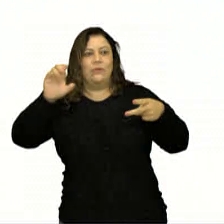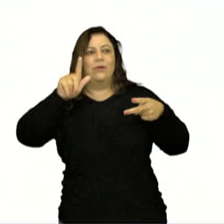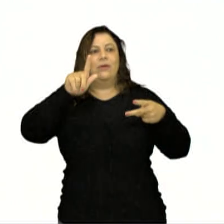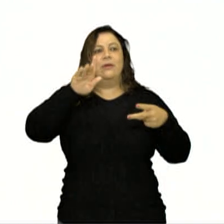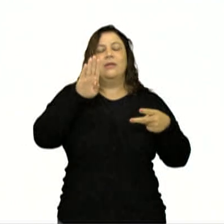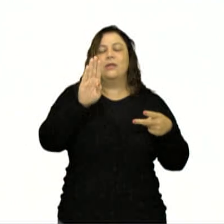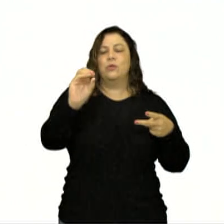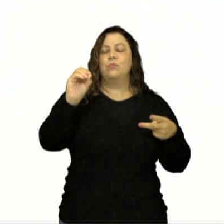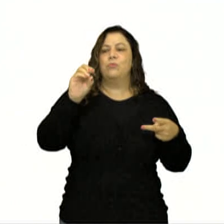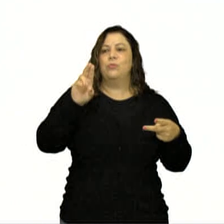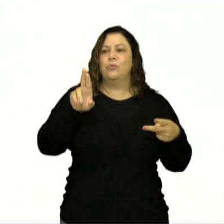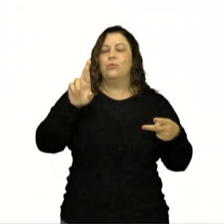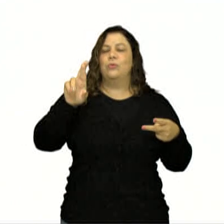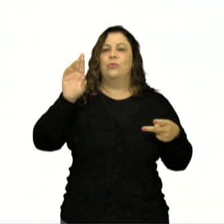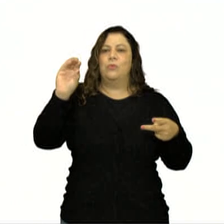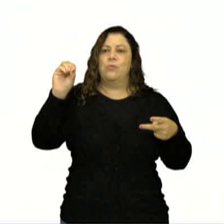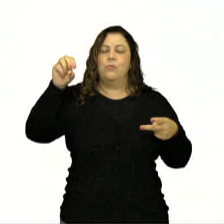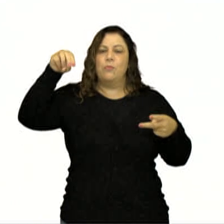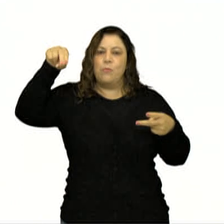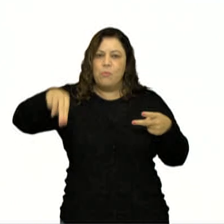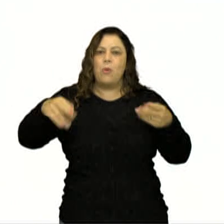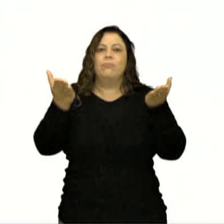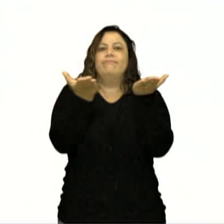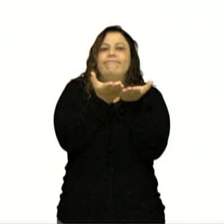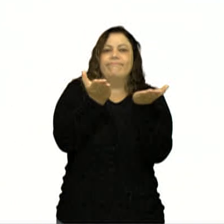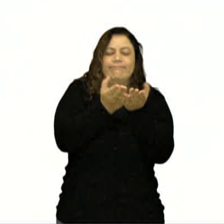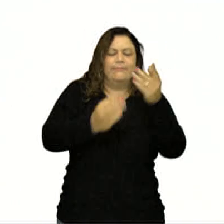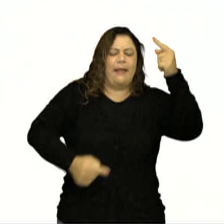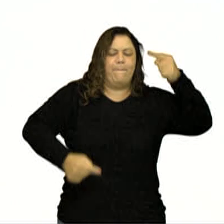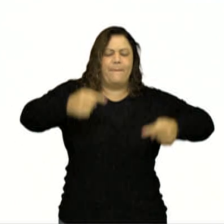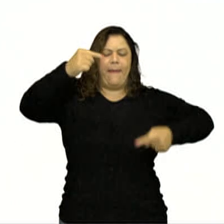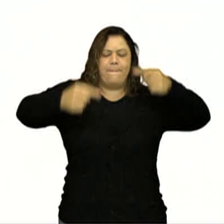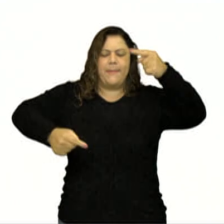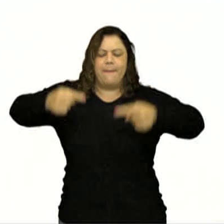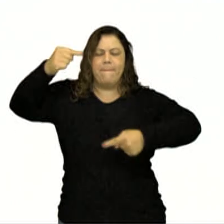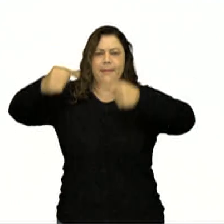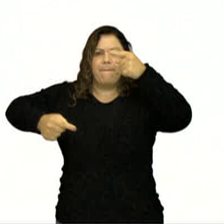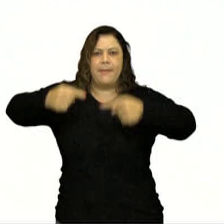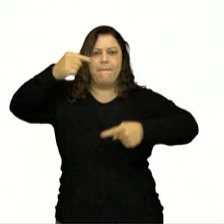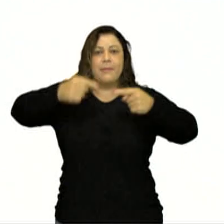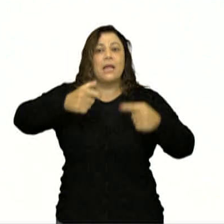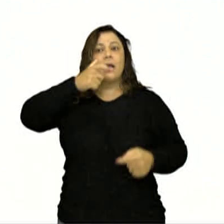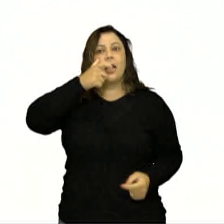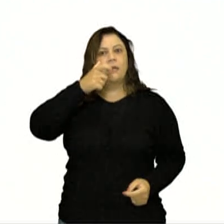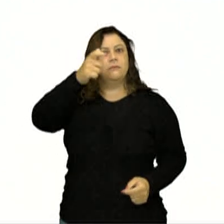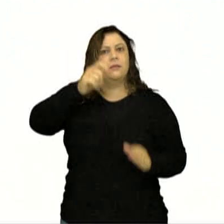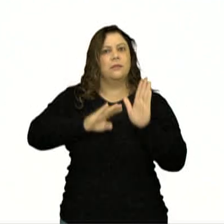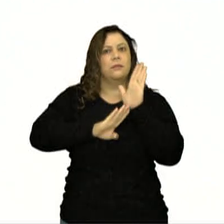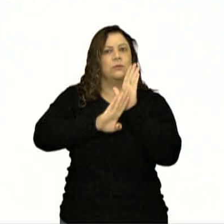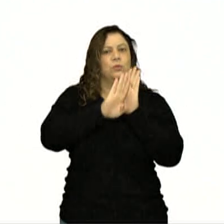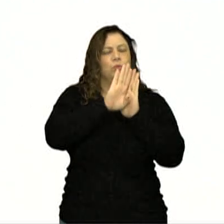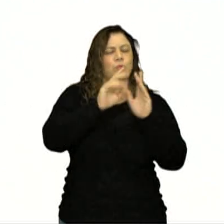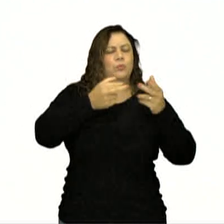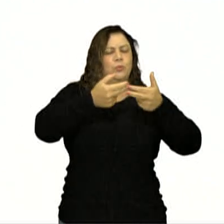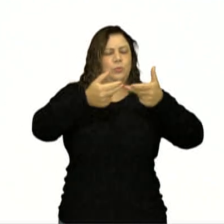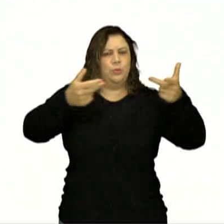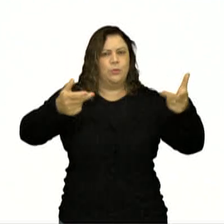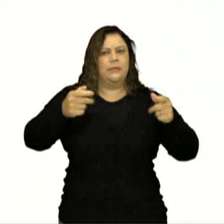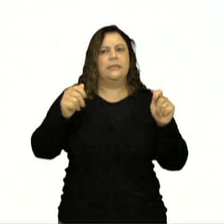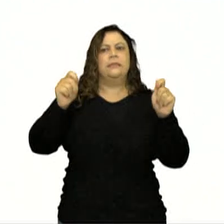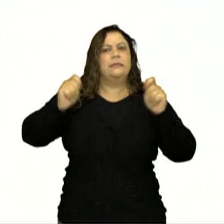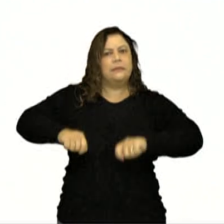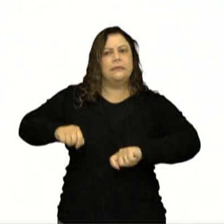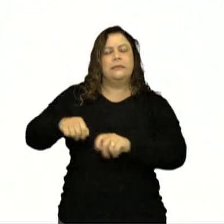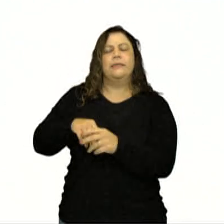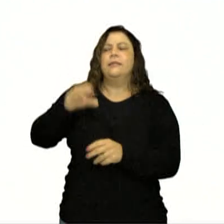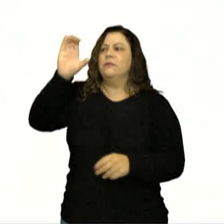tá? Então veja, as guerras envolviam o interesse dos burgueses protestantes e da nobreza católica,